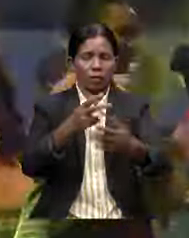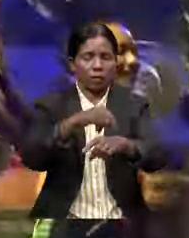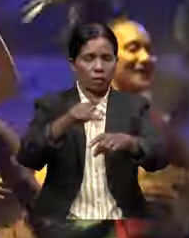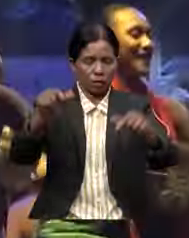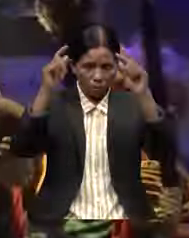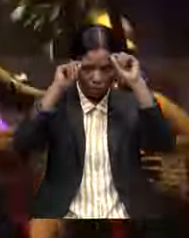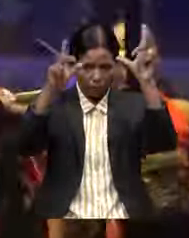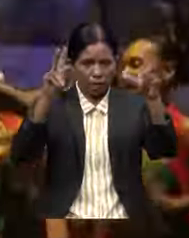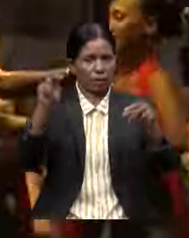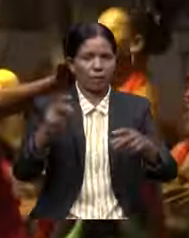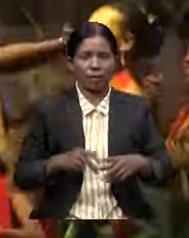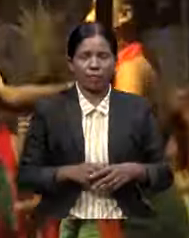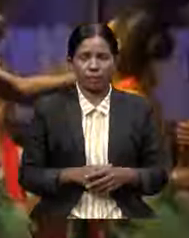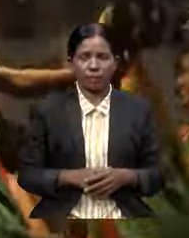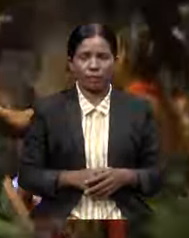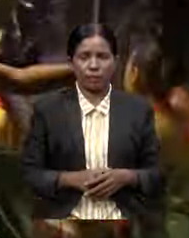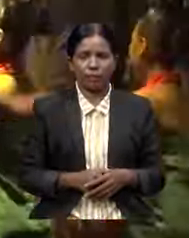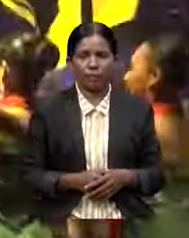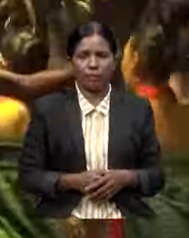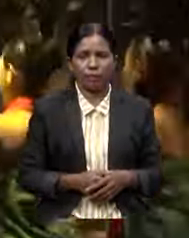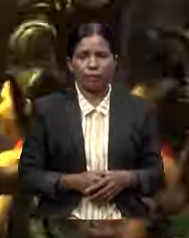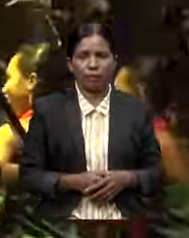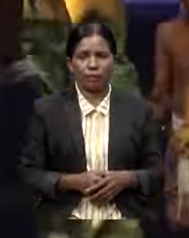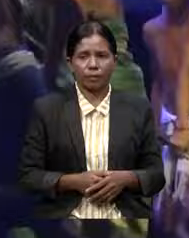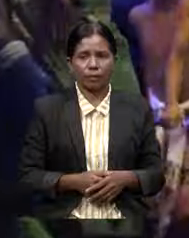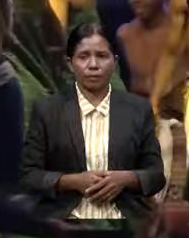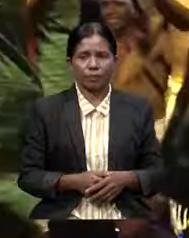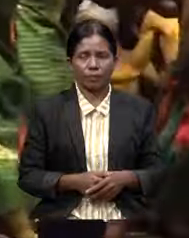Timor-Leste nien. Agostinho da Costa, Santina Simões, GMN.